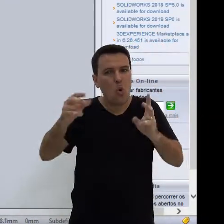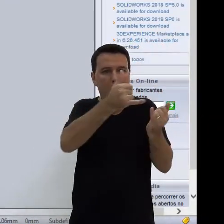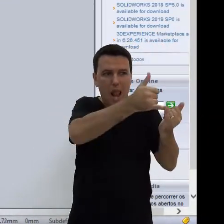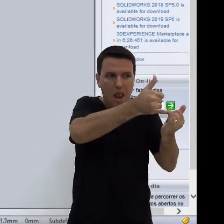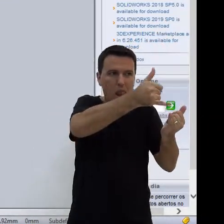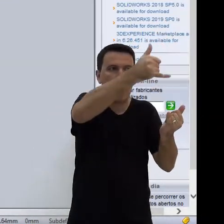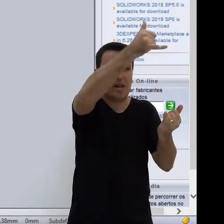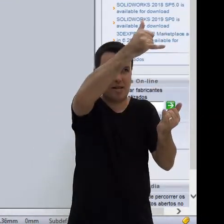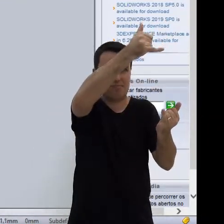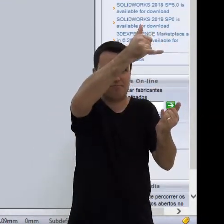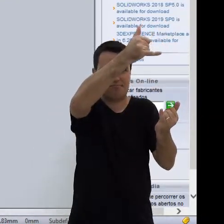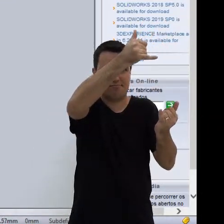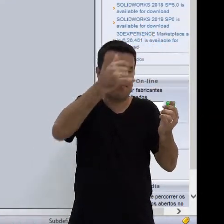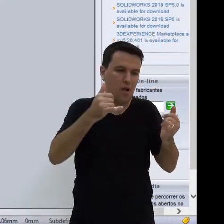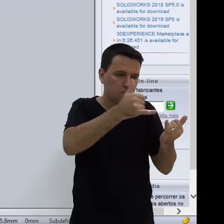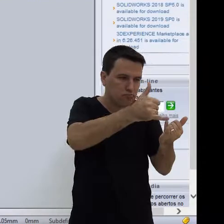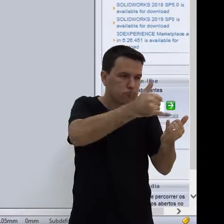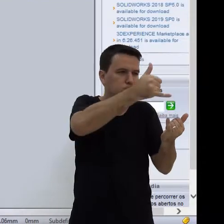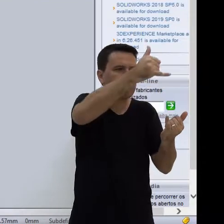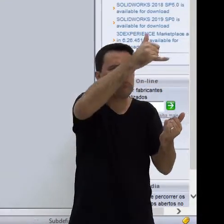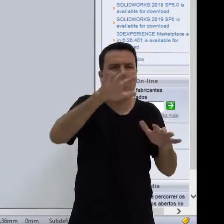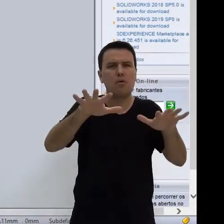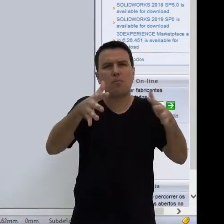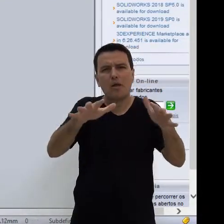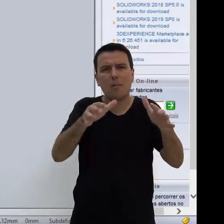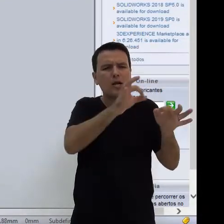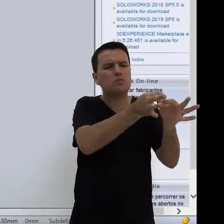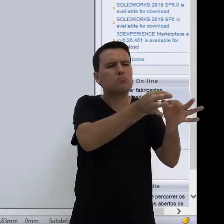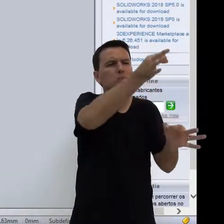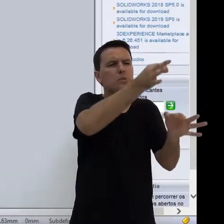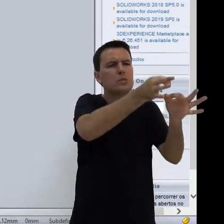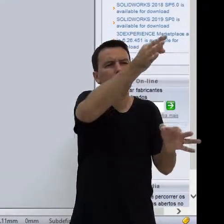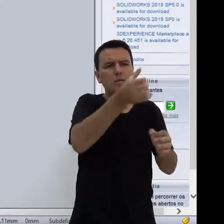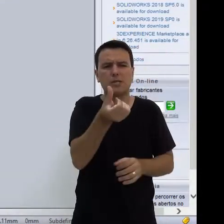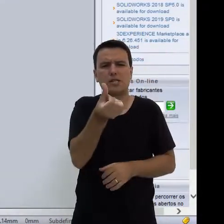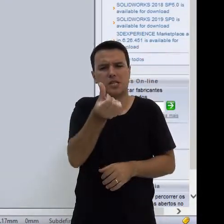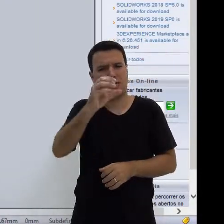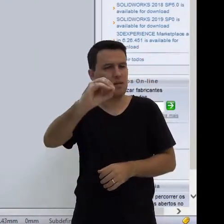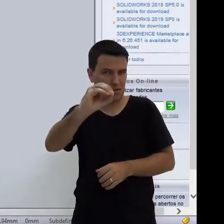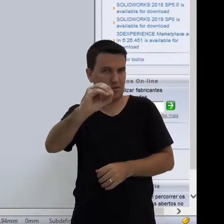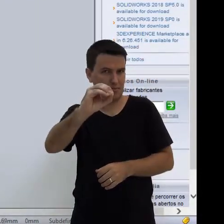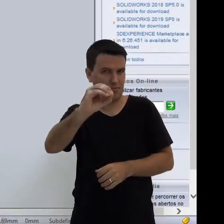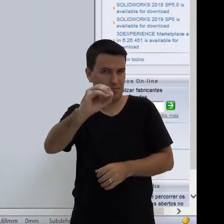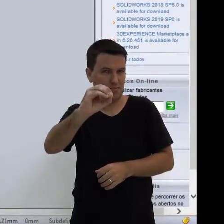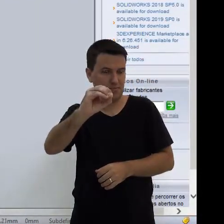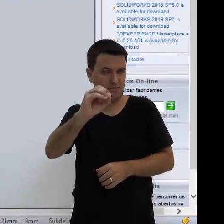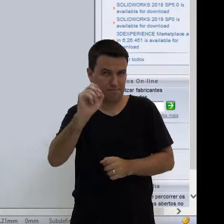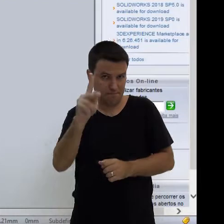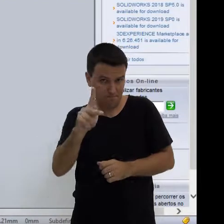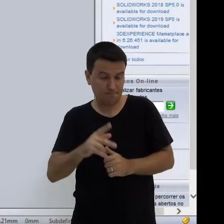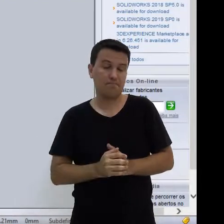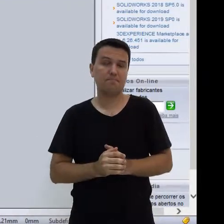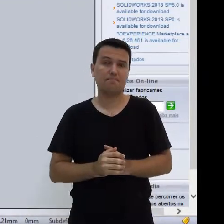linha agora, na vertical, com aproximadamente 60 de comprimento,